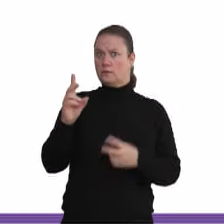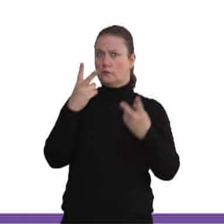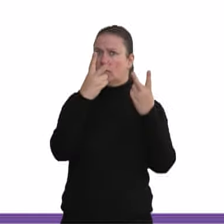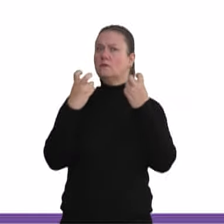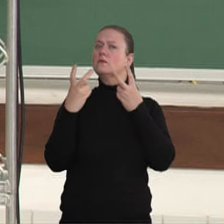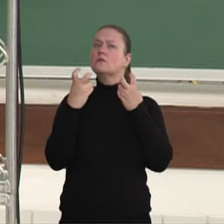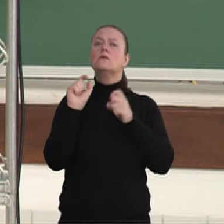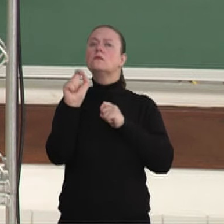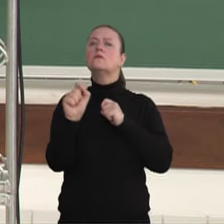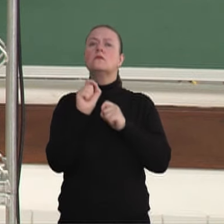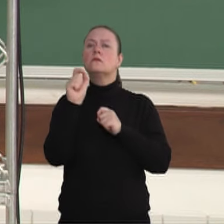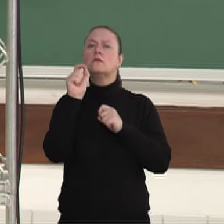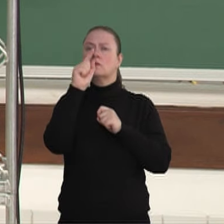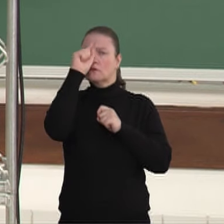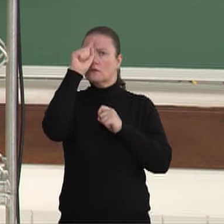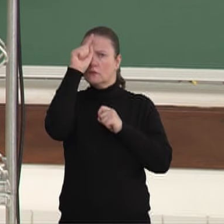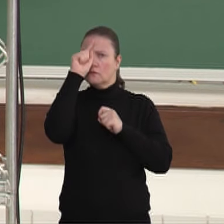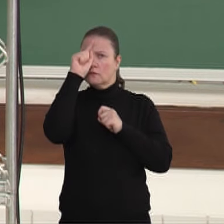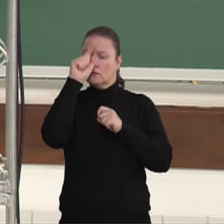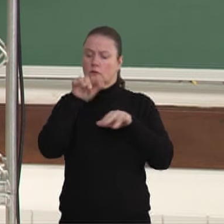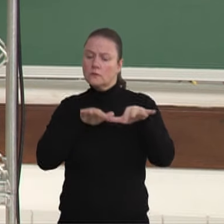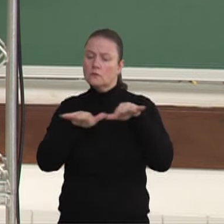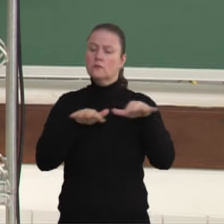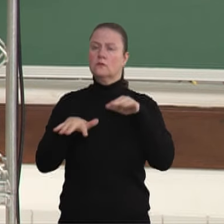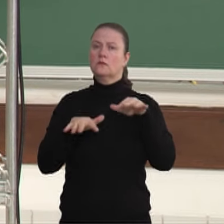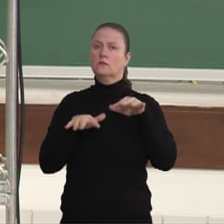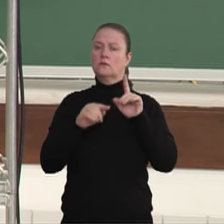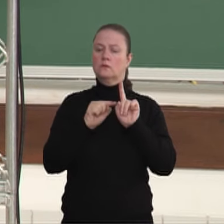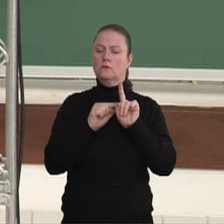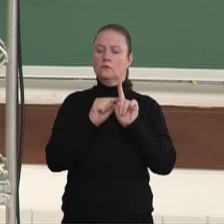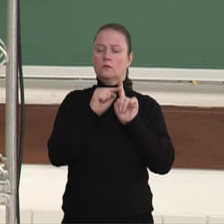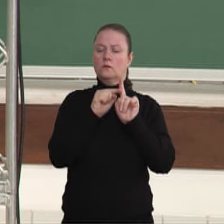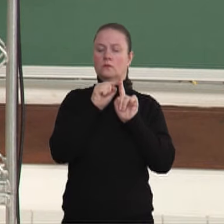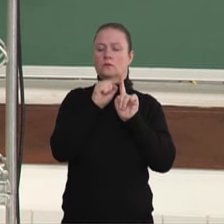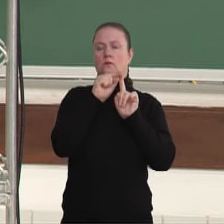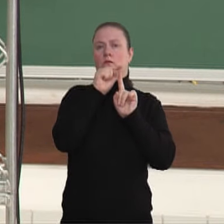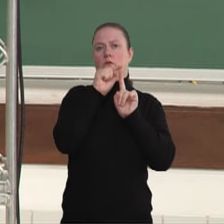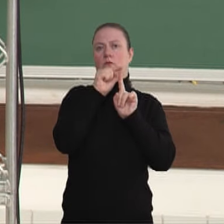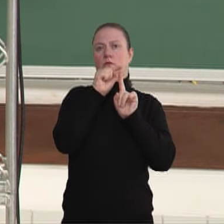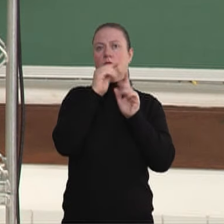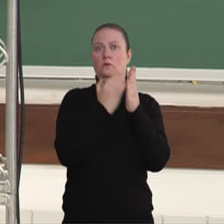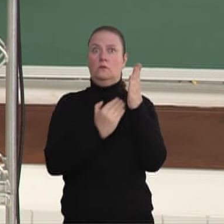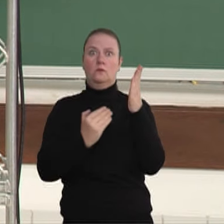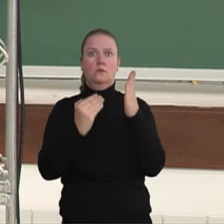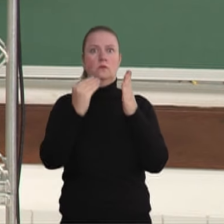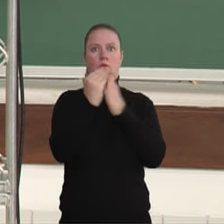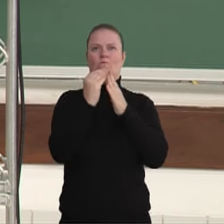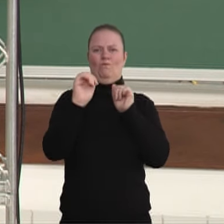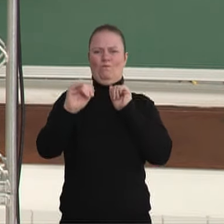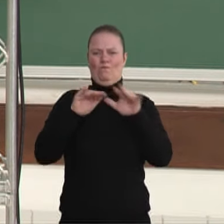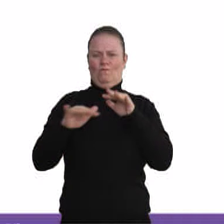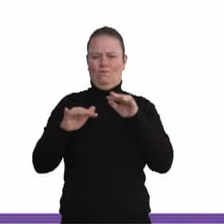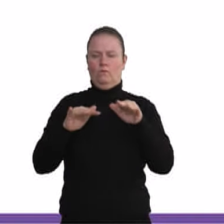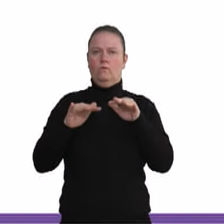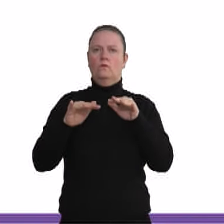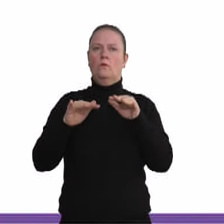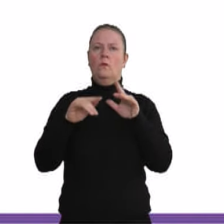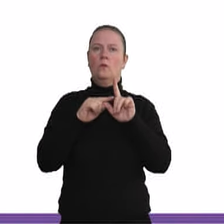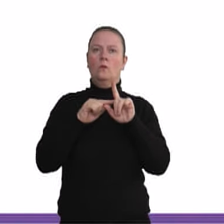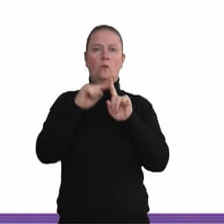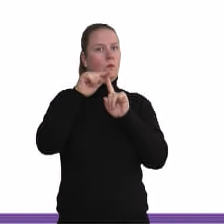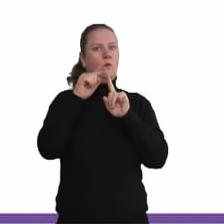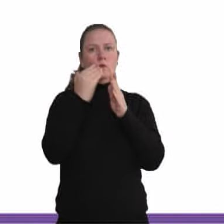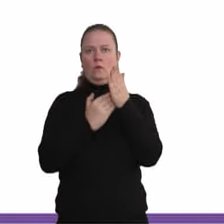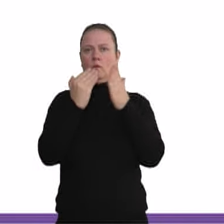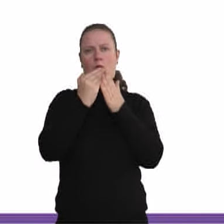percebemos ali a ideia da agitação térmica, certo? Então, assim, ó, quanto maior a agitação, maior que você vai ter ali, então, a temperatura,